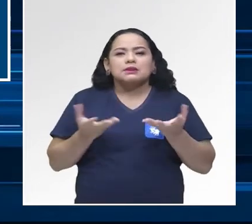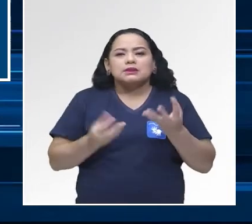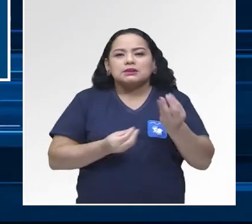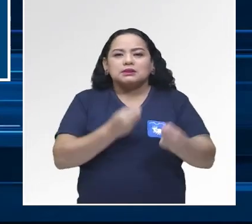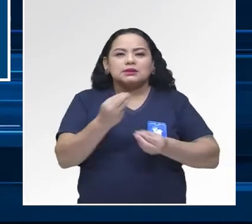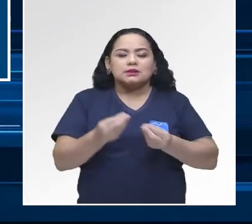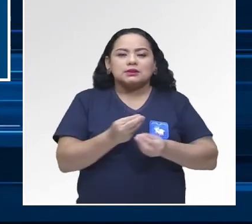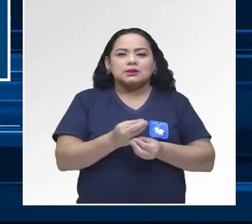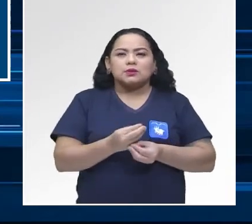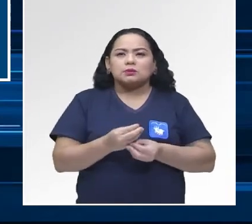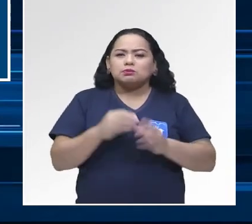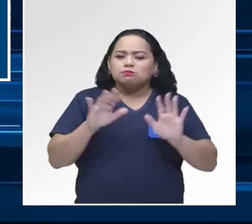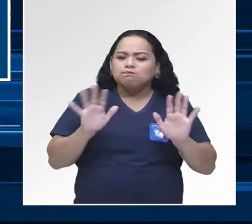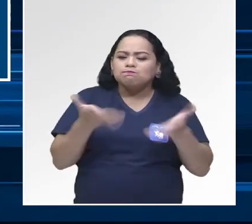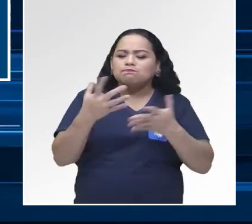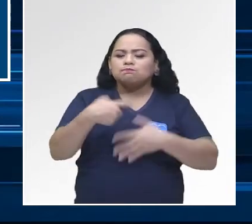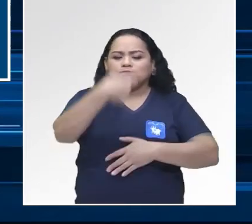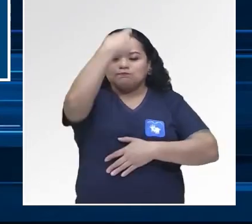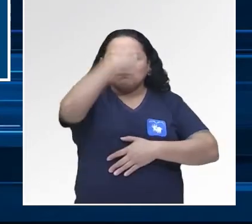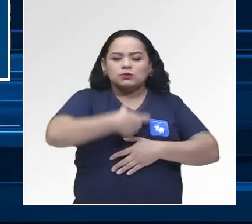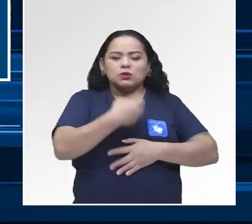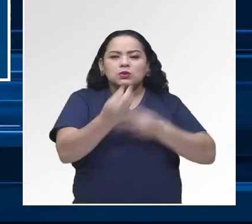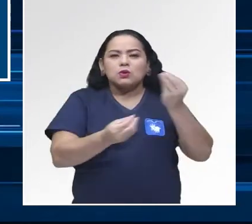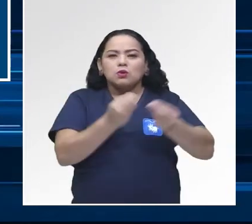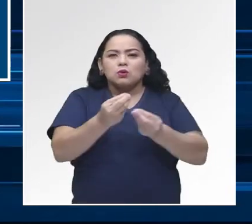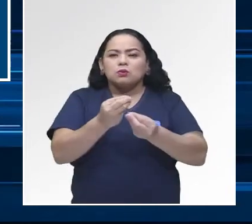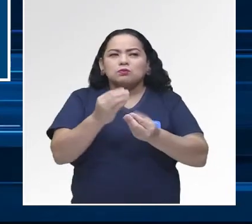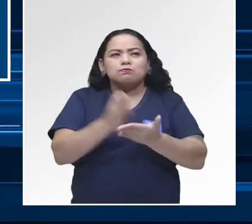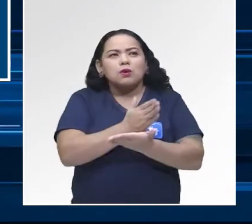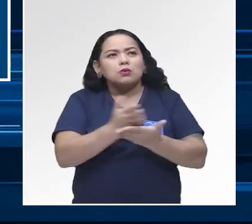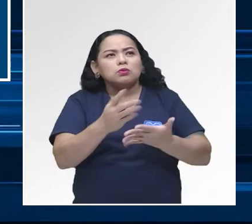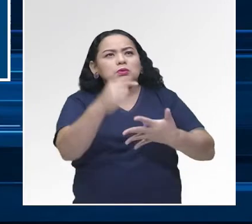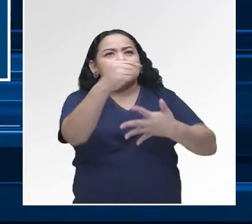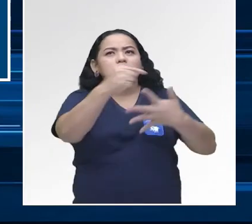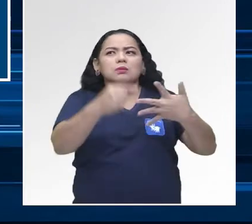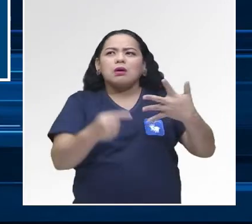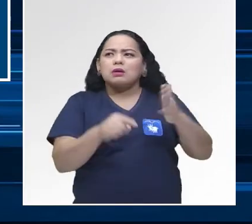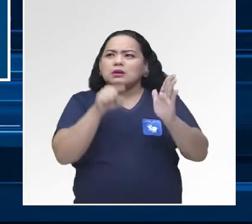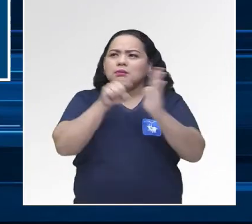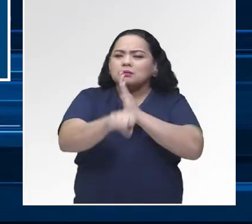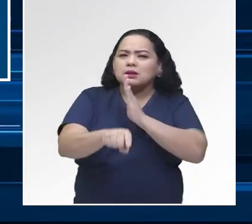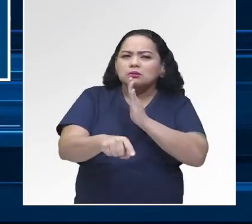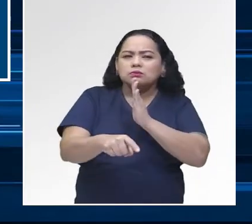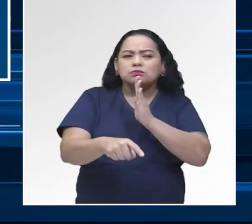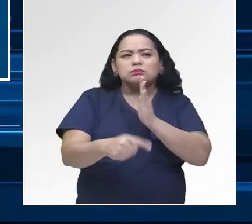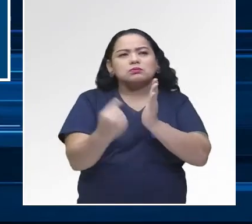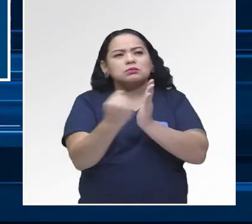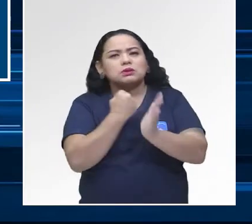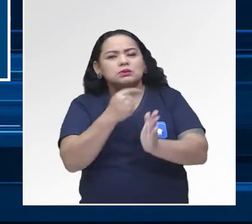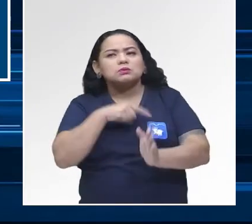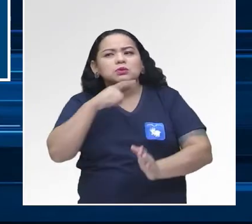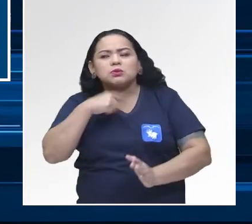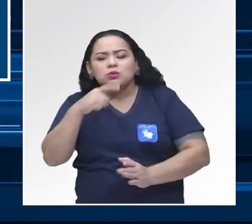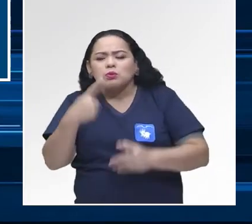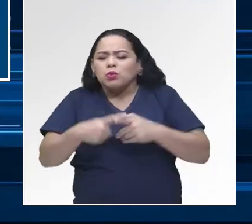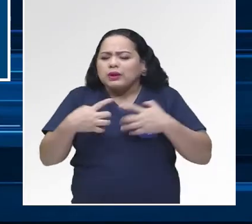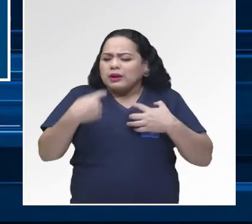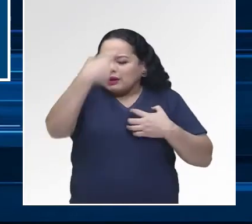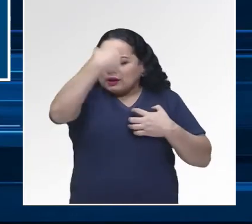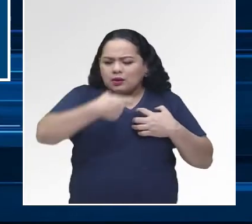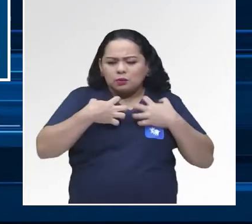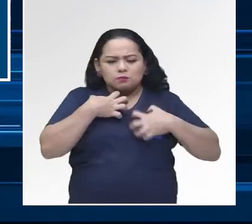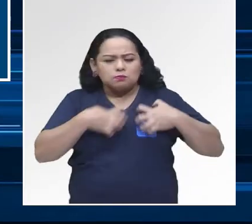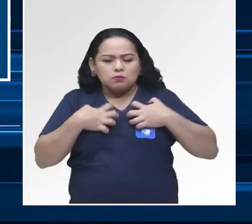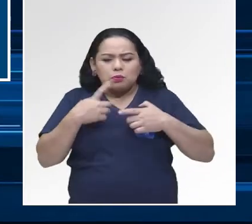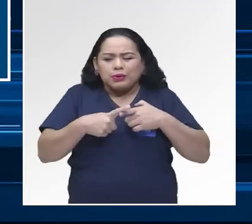nos colocar diante de algumas perguntas. Né? Porque eu só estou inquieto, é porque tem algo